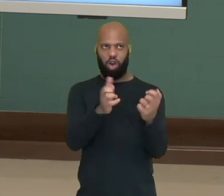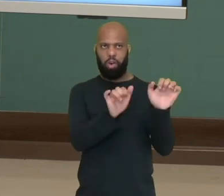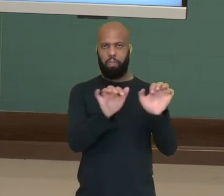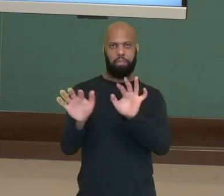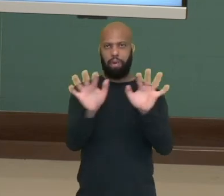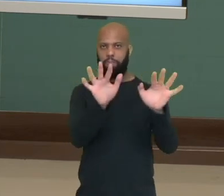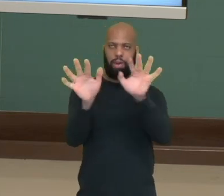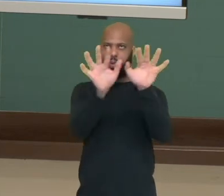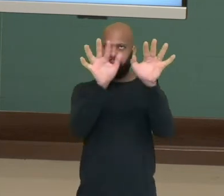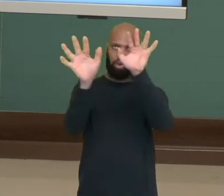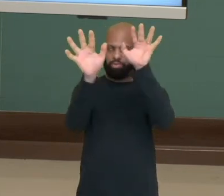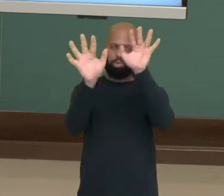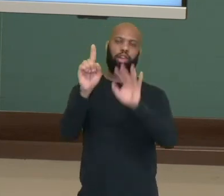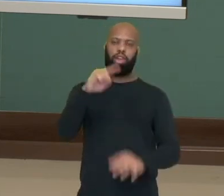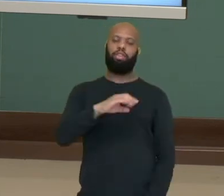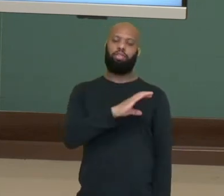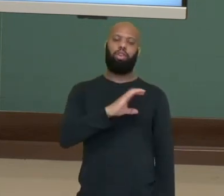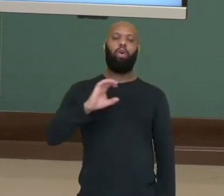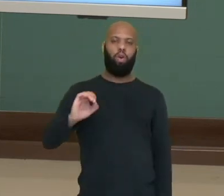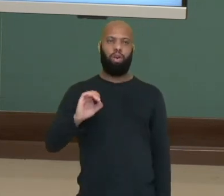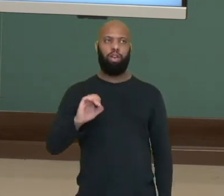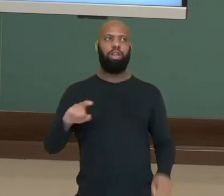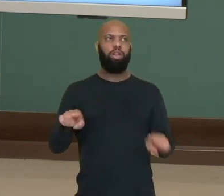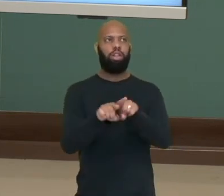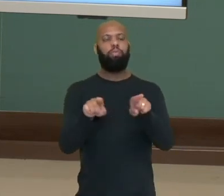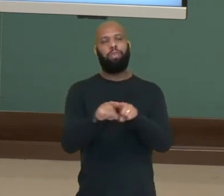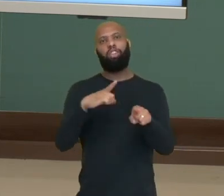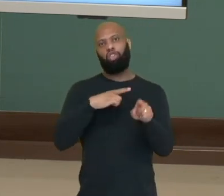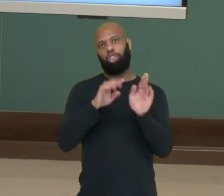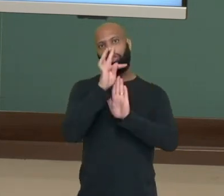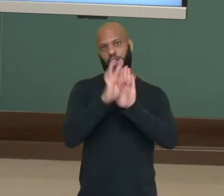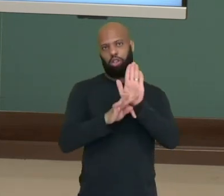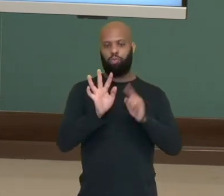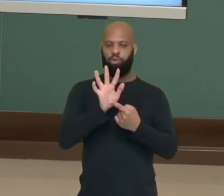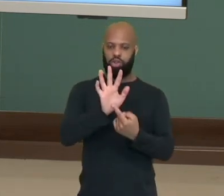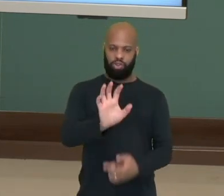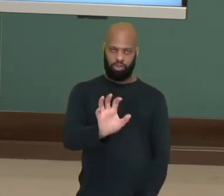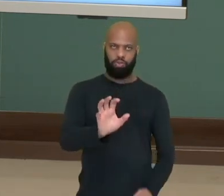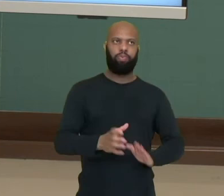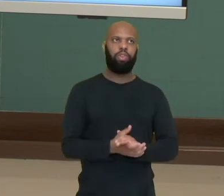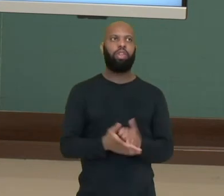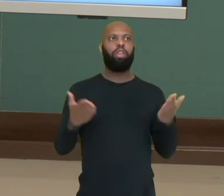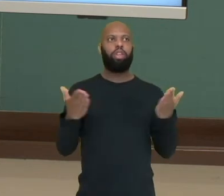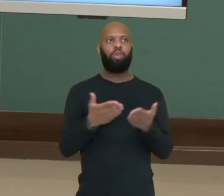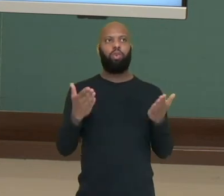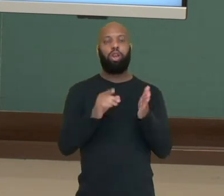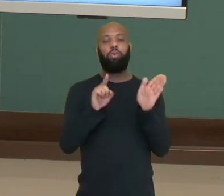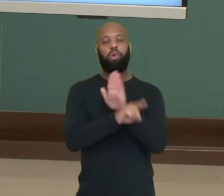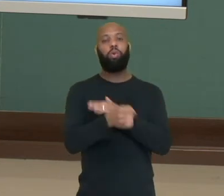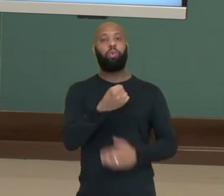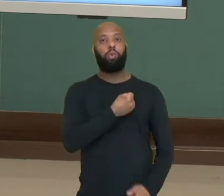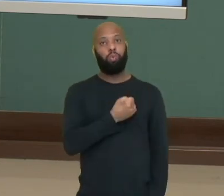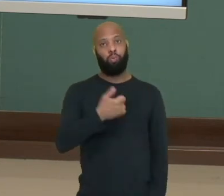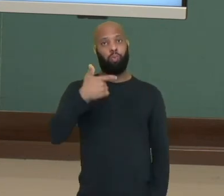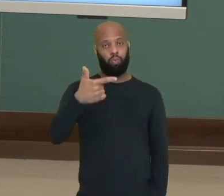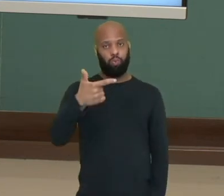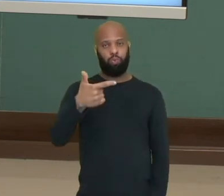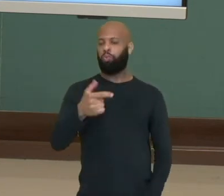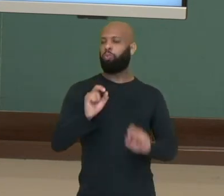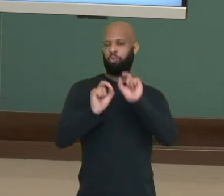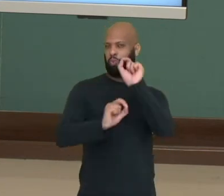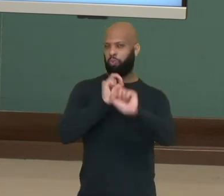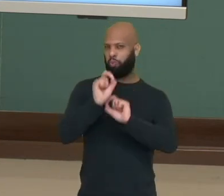a queima dos combustíveis fósseis, como dizia lá no enunciado do exercício. Agora vamos para a atividade 2? Fala o